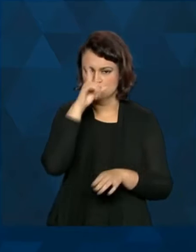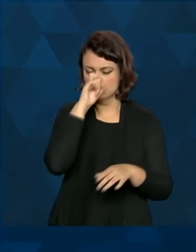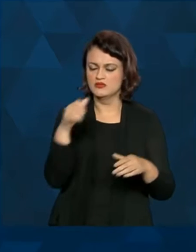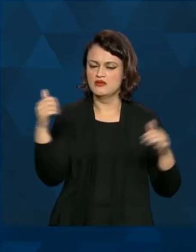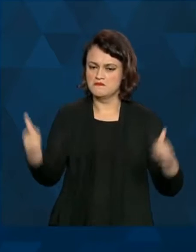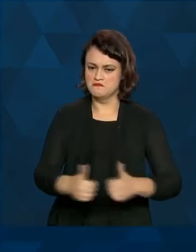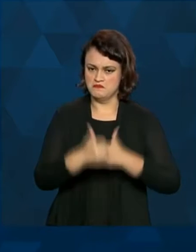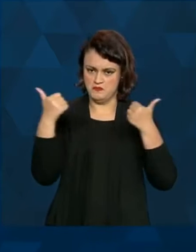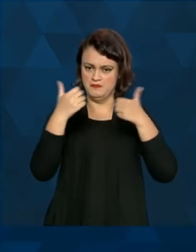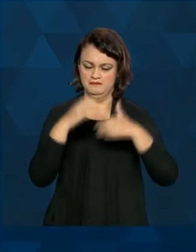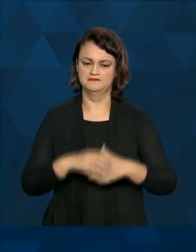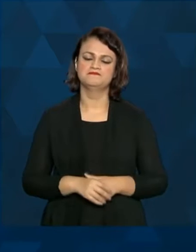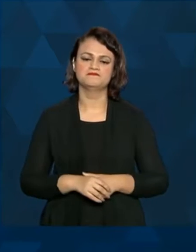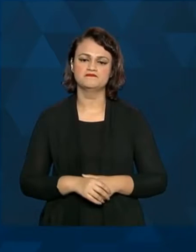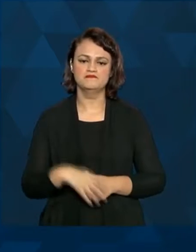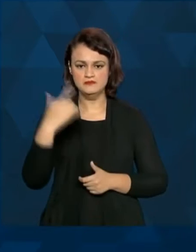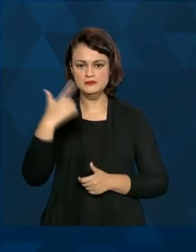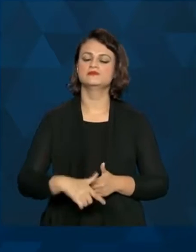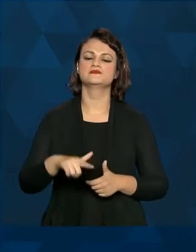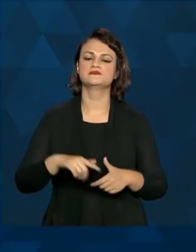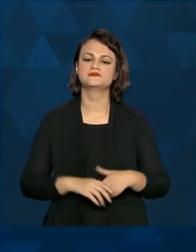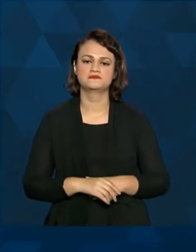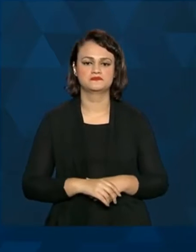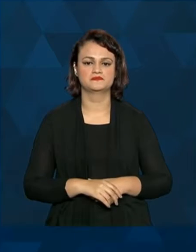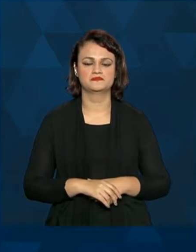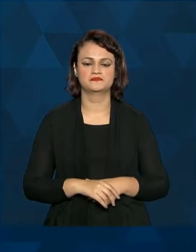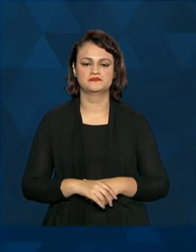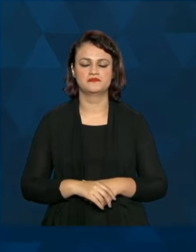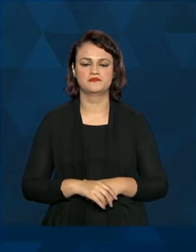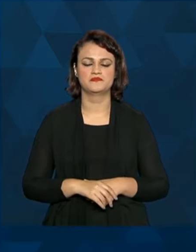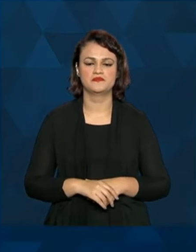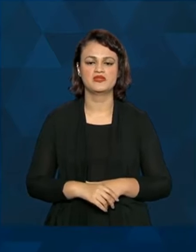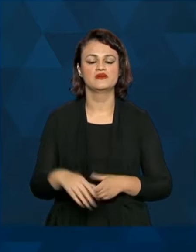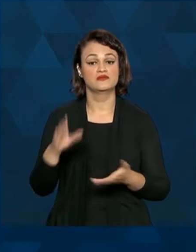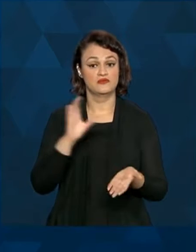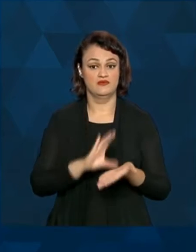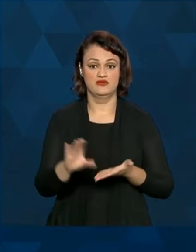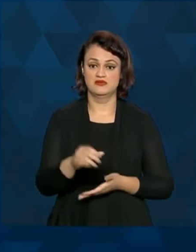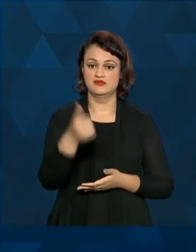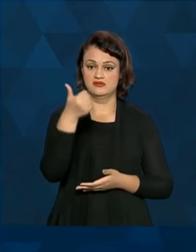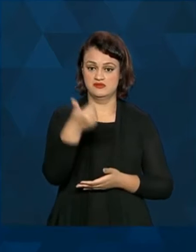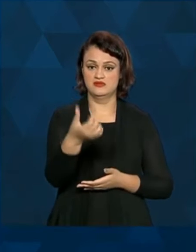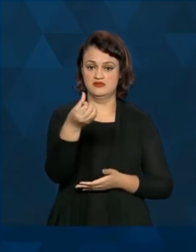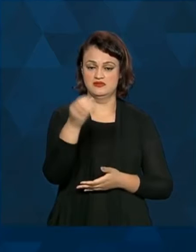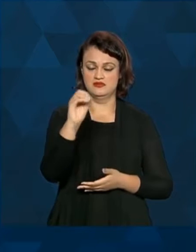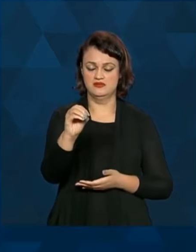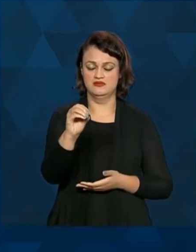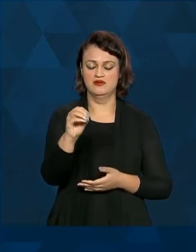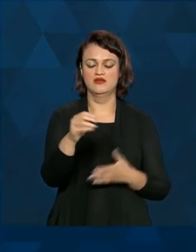hospitalares. Além disso, foram repassados 160 ventiladores